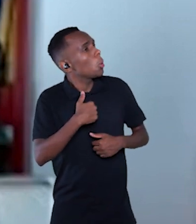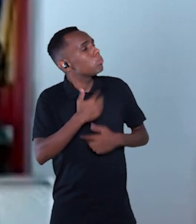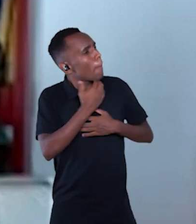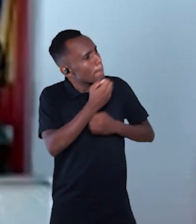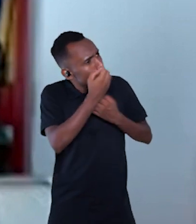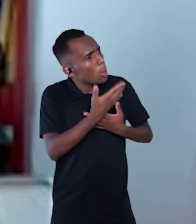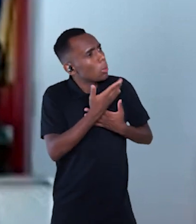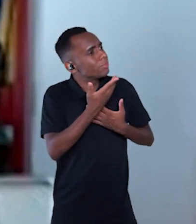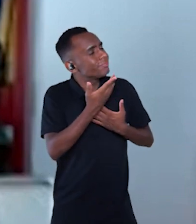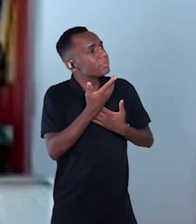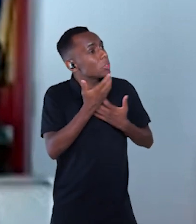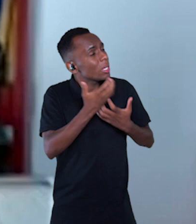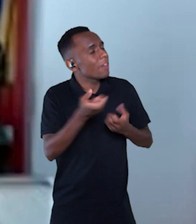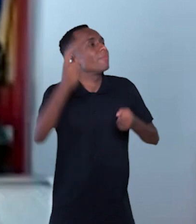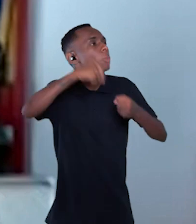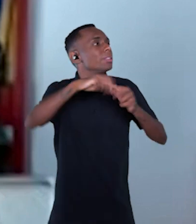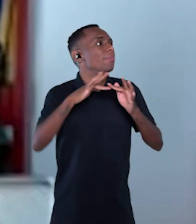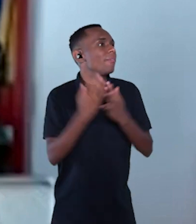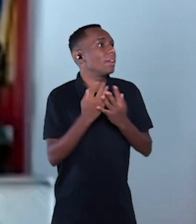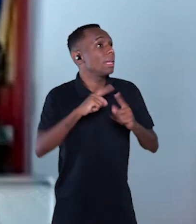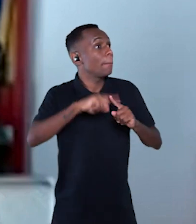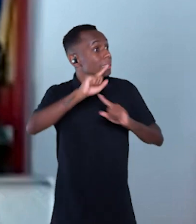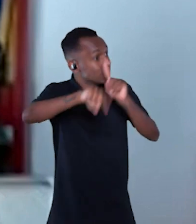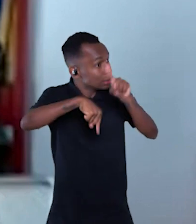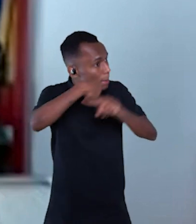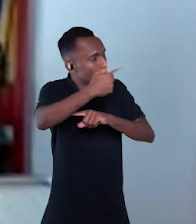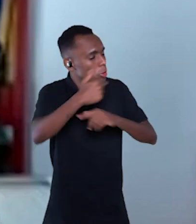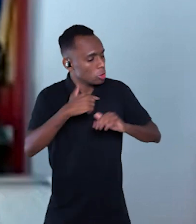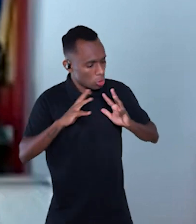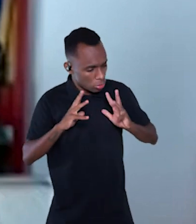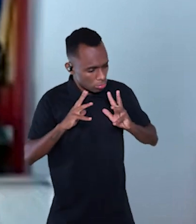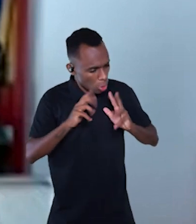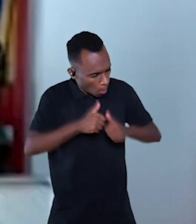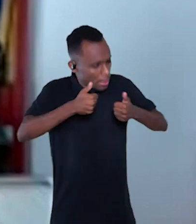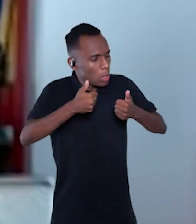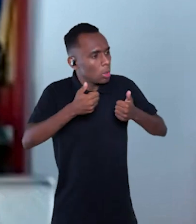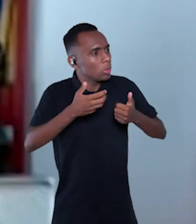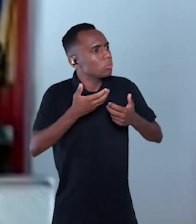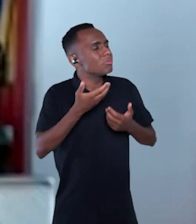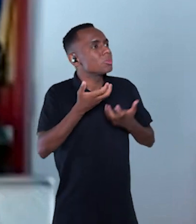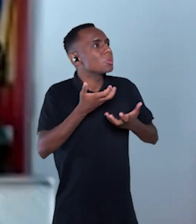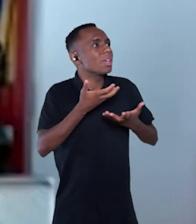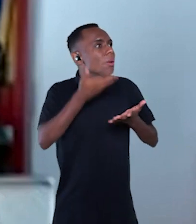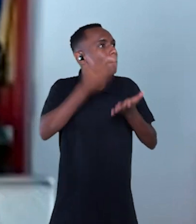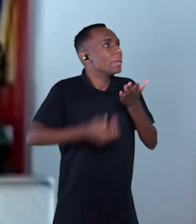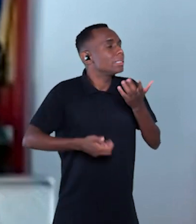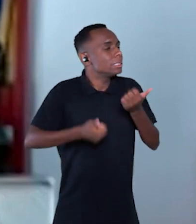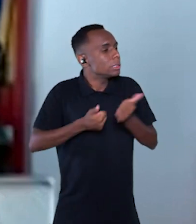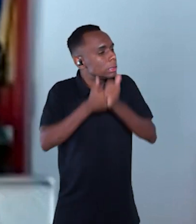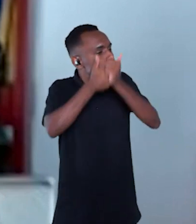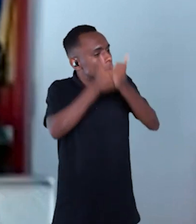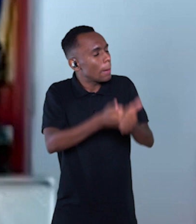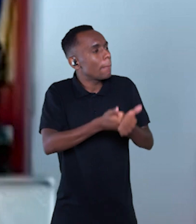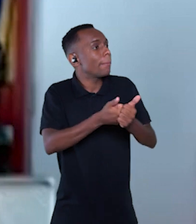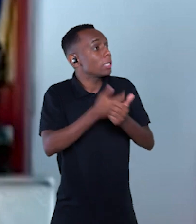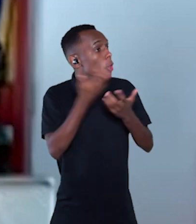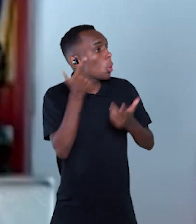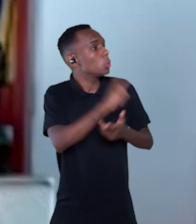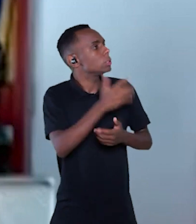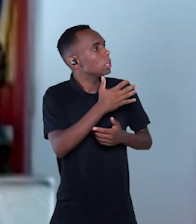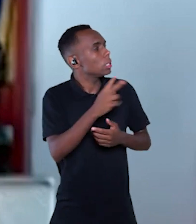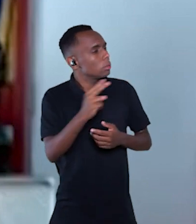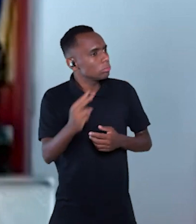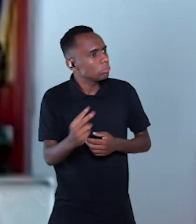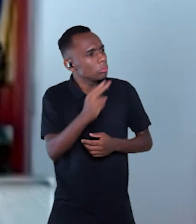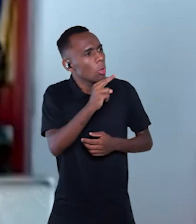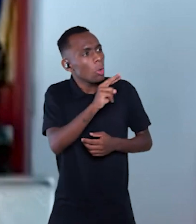porque eu fui muito bom para eles. Eu quero muito voltar, mas vou depois que eu melhorar. Não quero perder esse acompanhamento que consegui